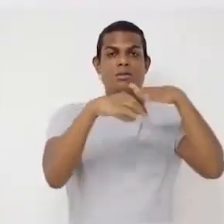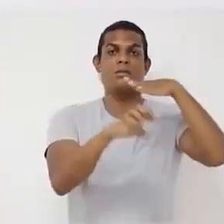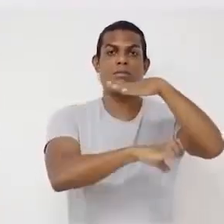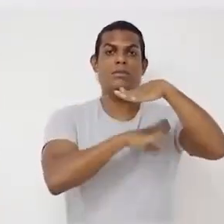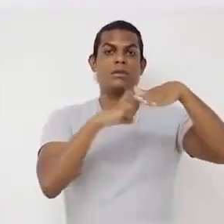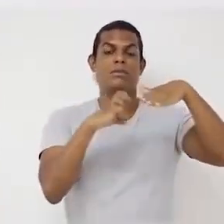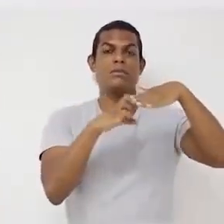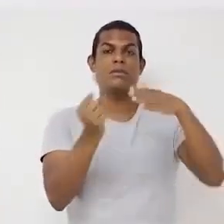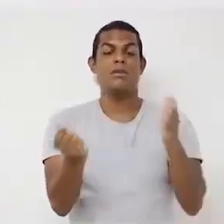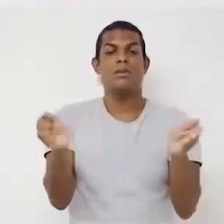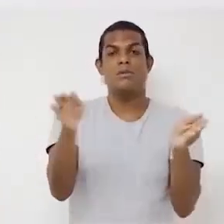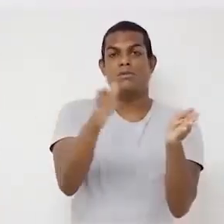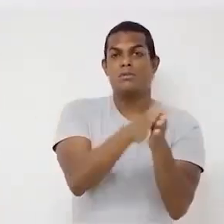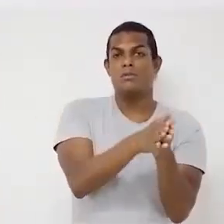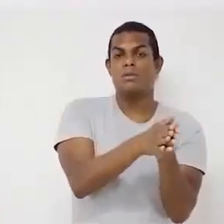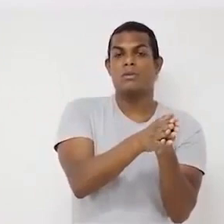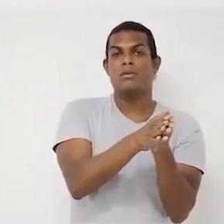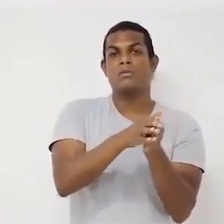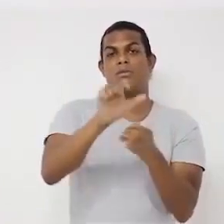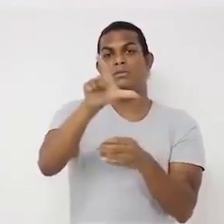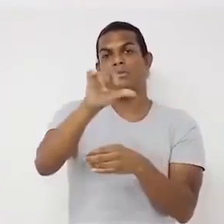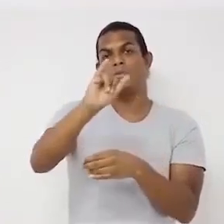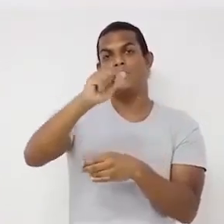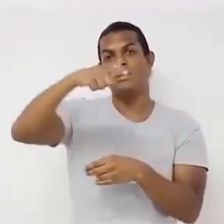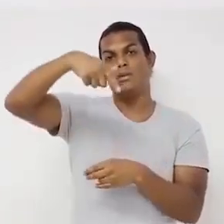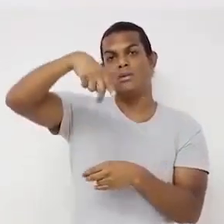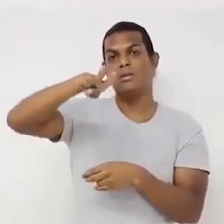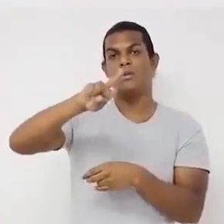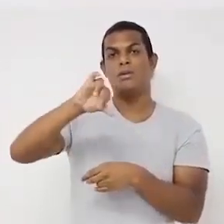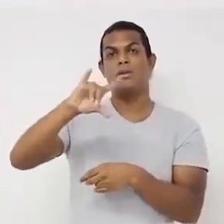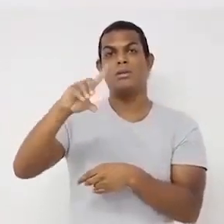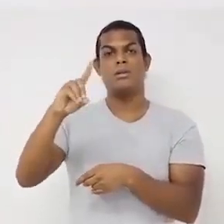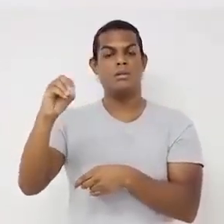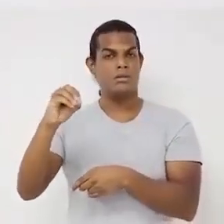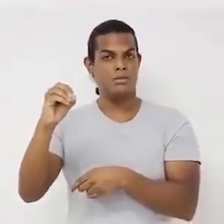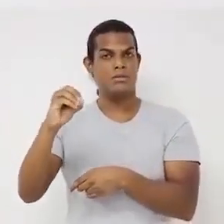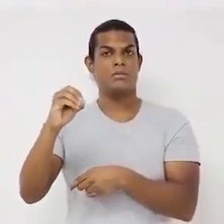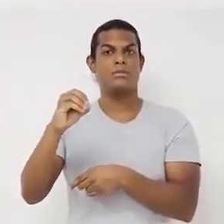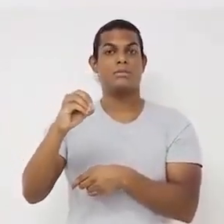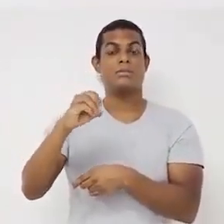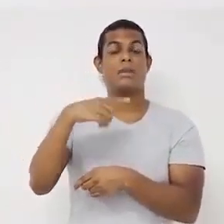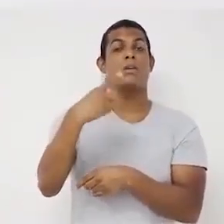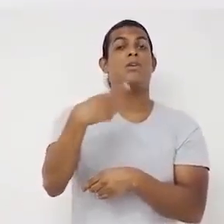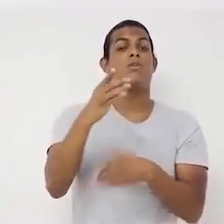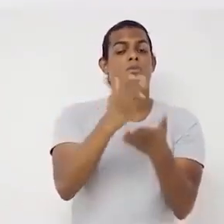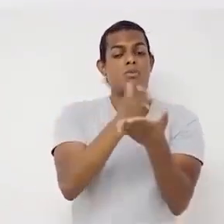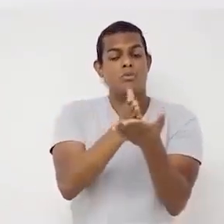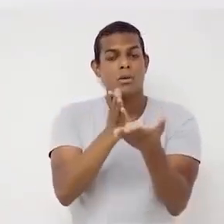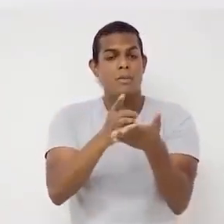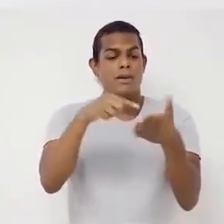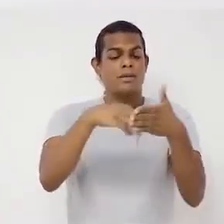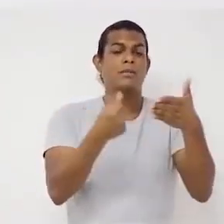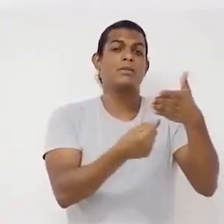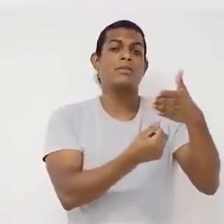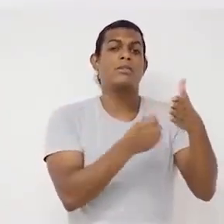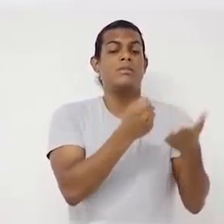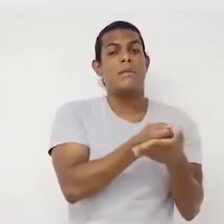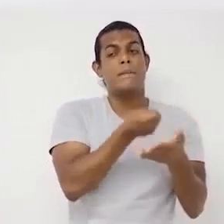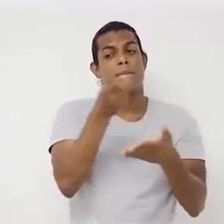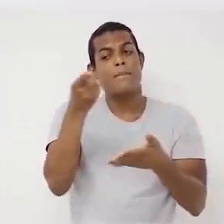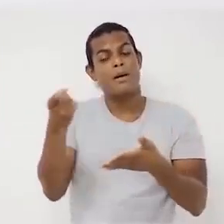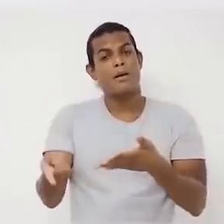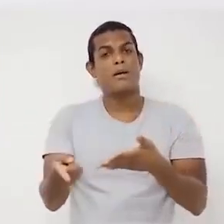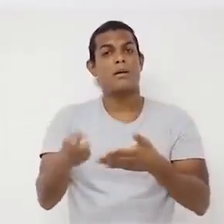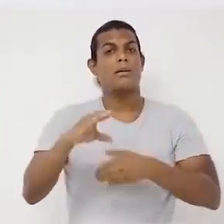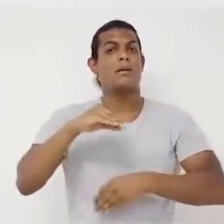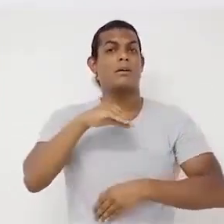nosso patrimônio líquido, e a parte do lucro que vai ser destinada ao sócio, como a gente já comentou anteriormente, e